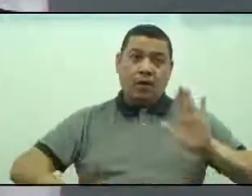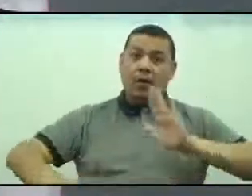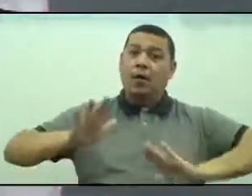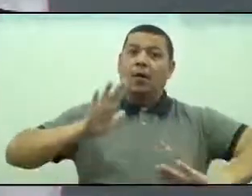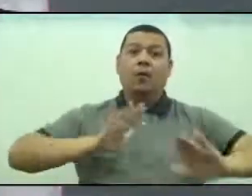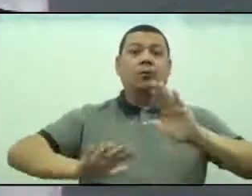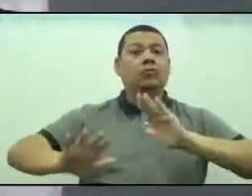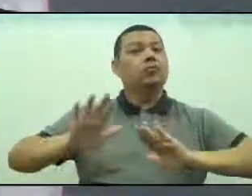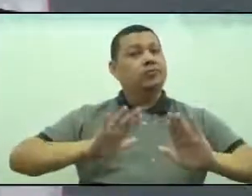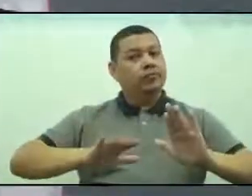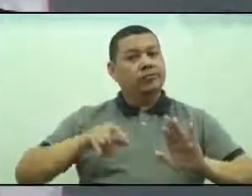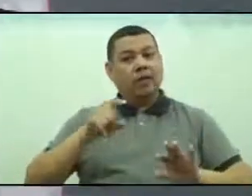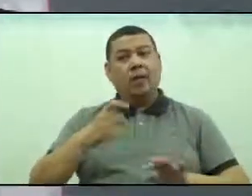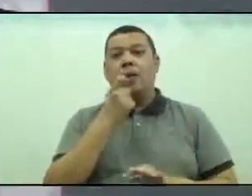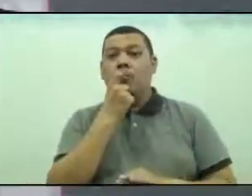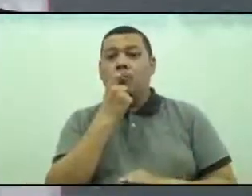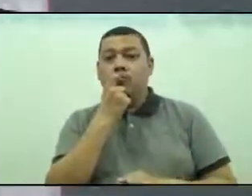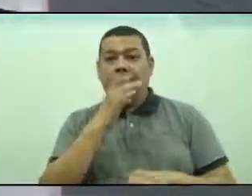feriado.